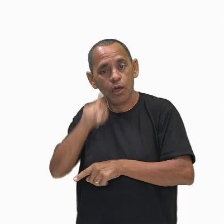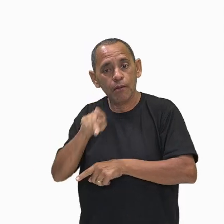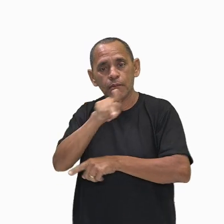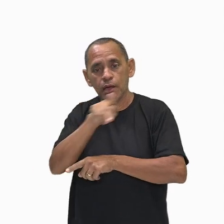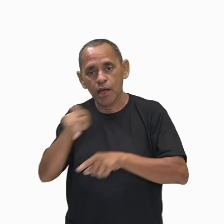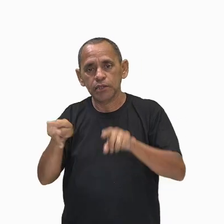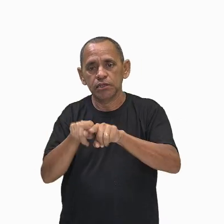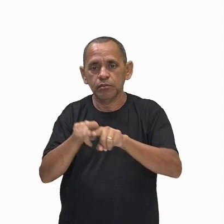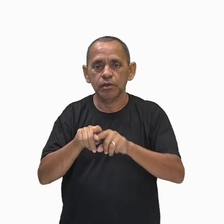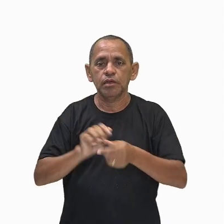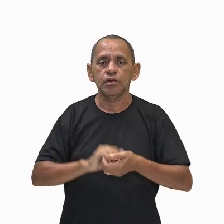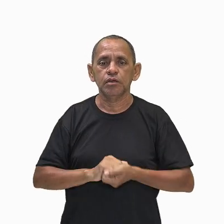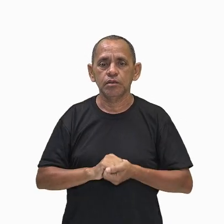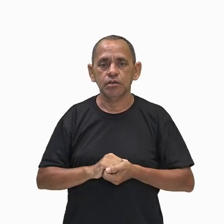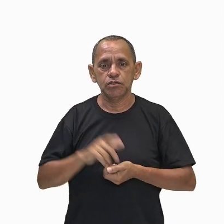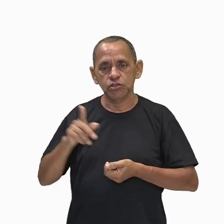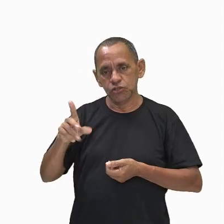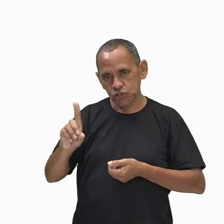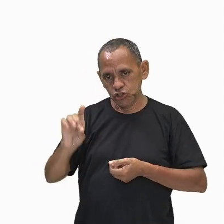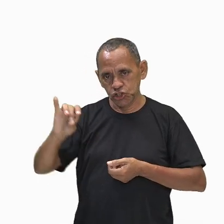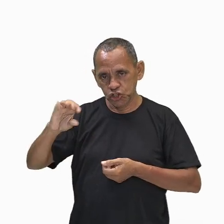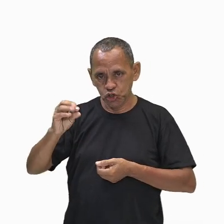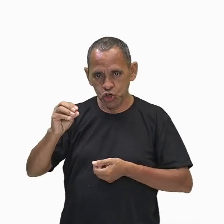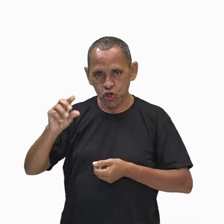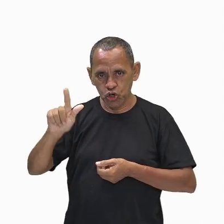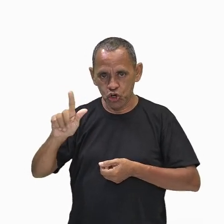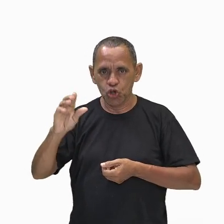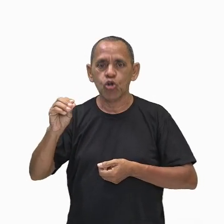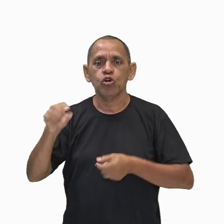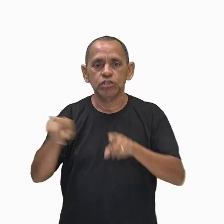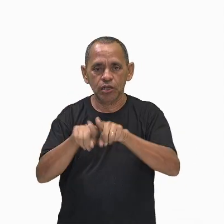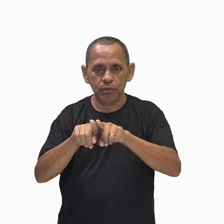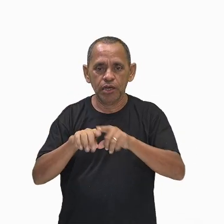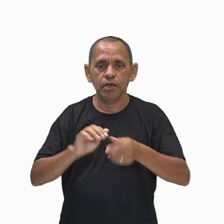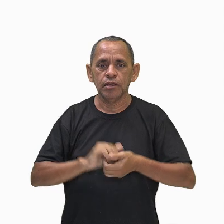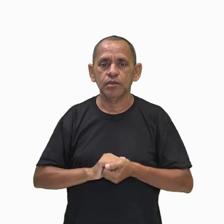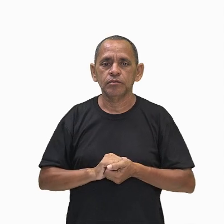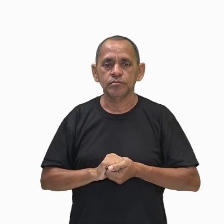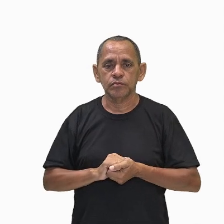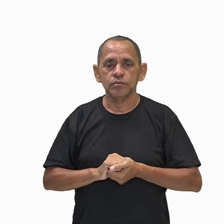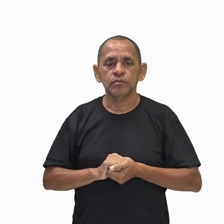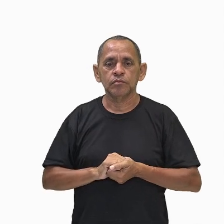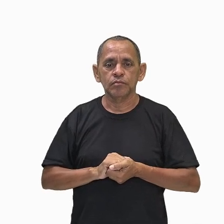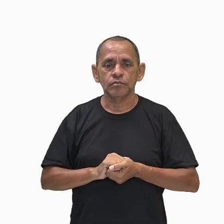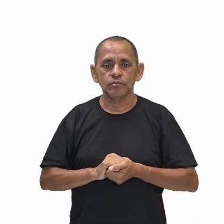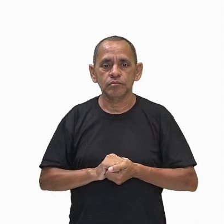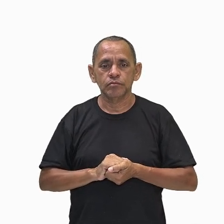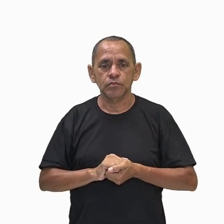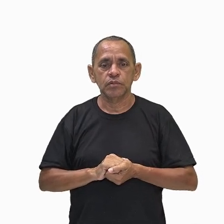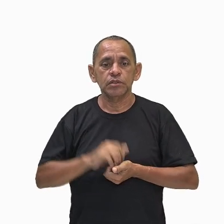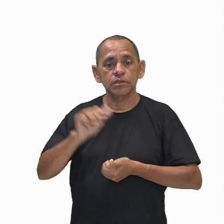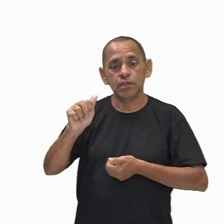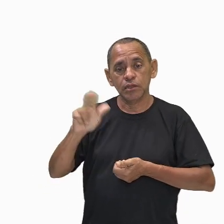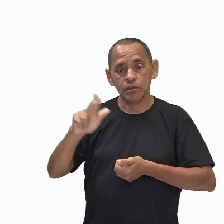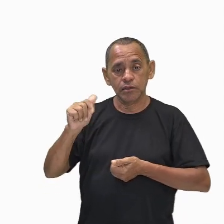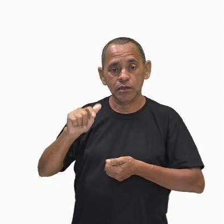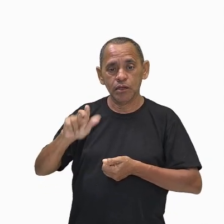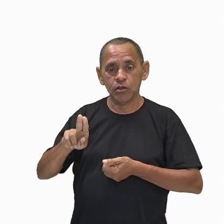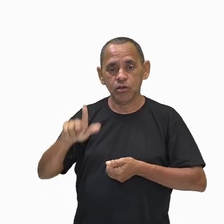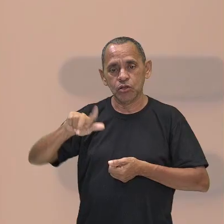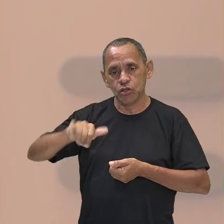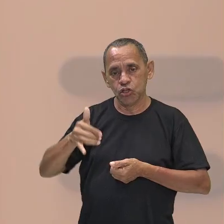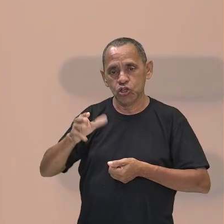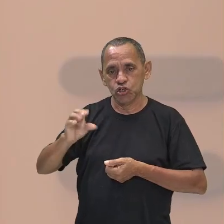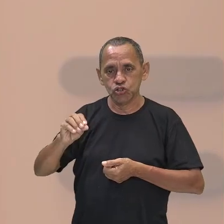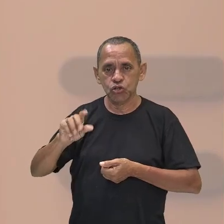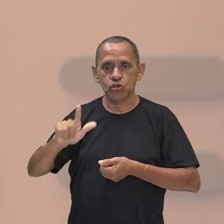regência de 1837 a 1840, que é a regência de Araújo Lima. O que eles vão fazer? Tá?